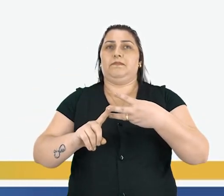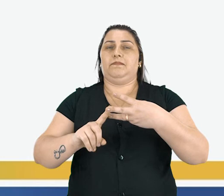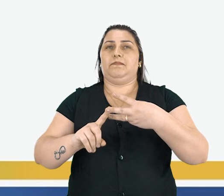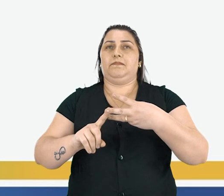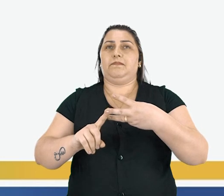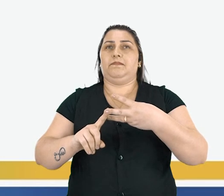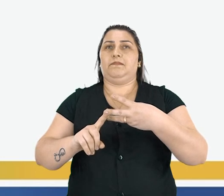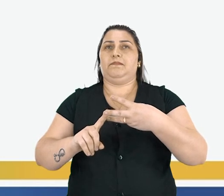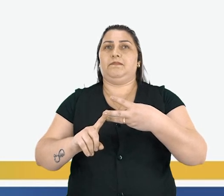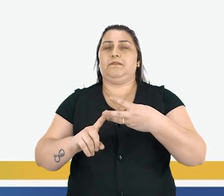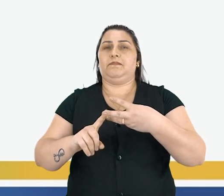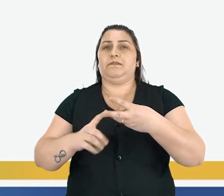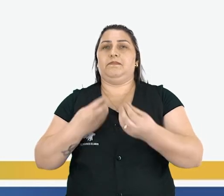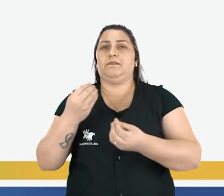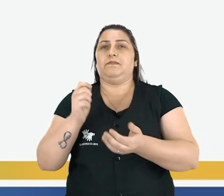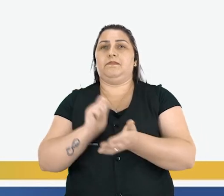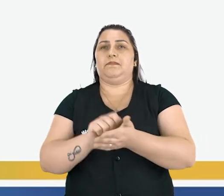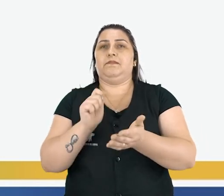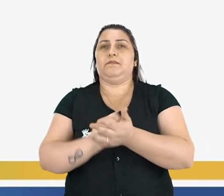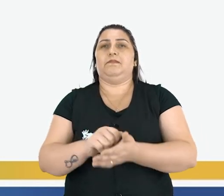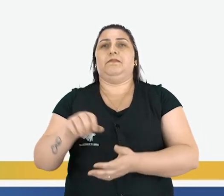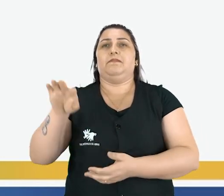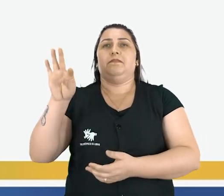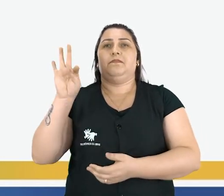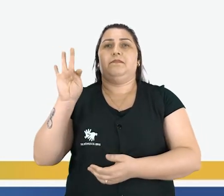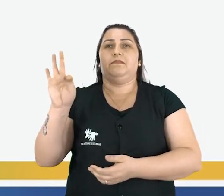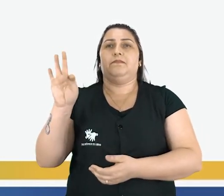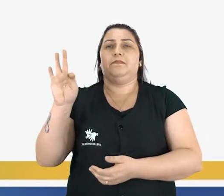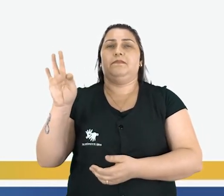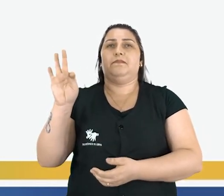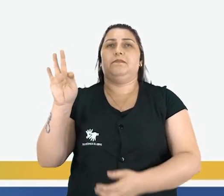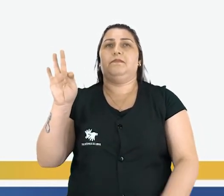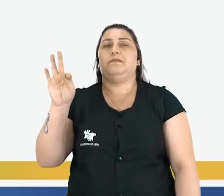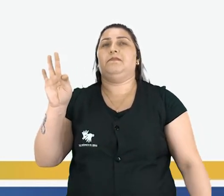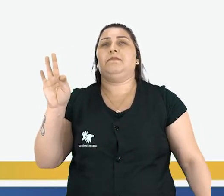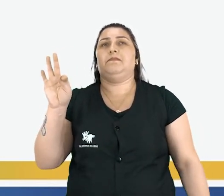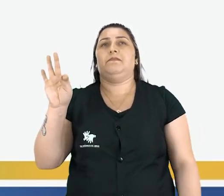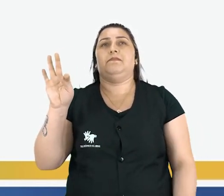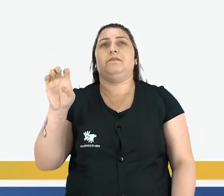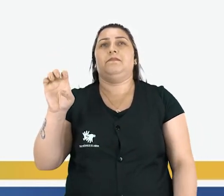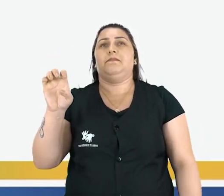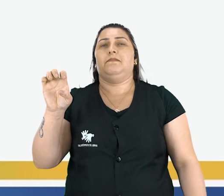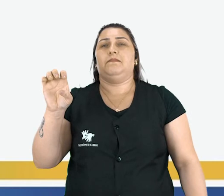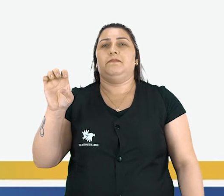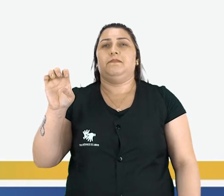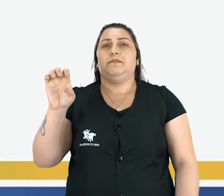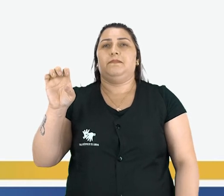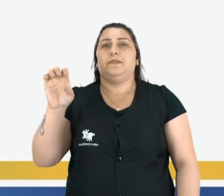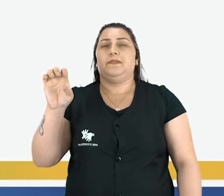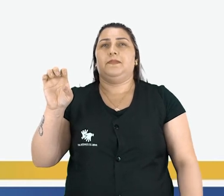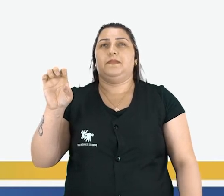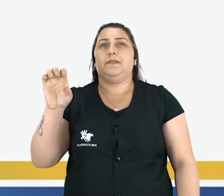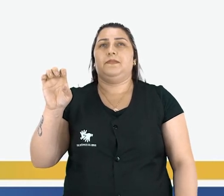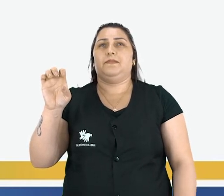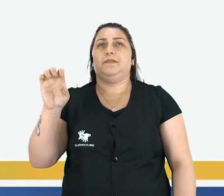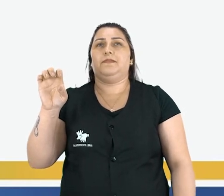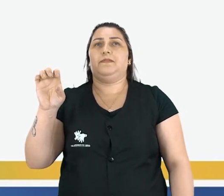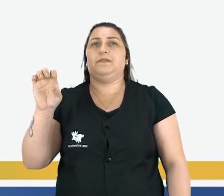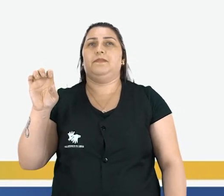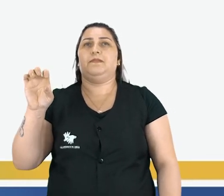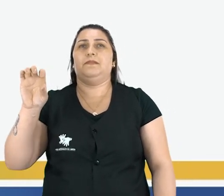tesoura como que se escreve tesoura tesoura a gente utiliza a letra Tail é que forma um som